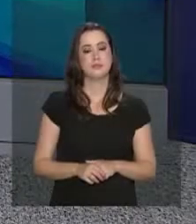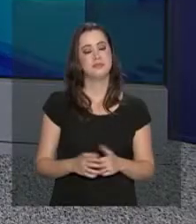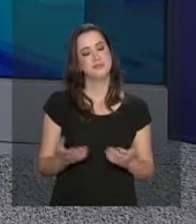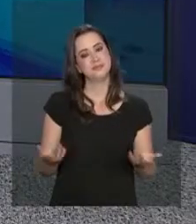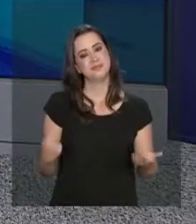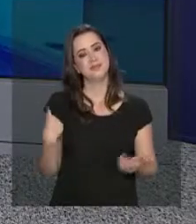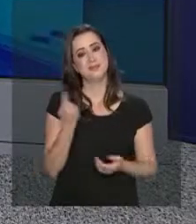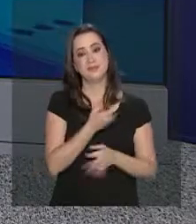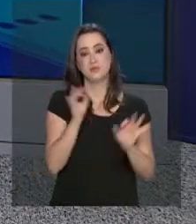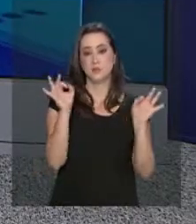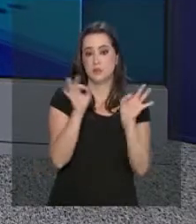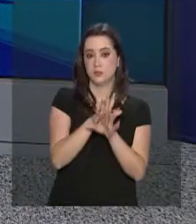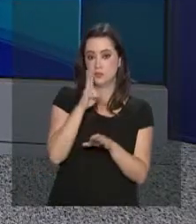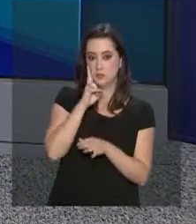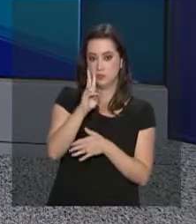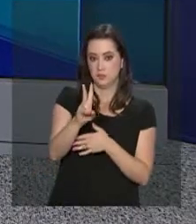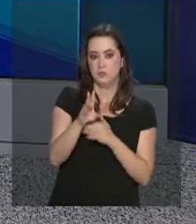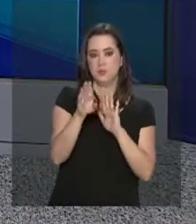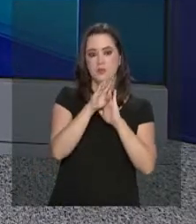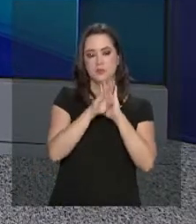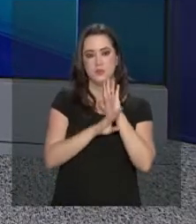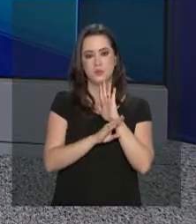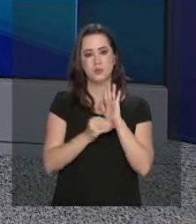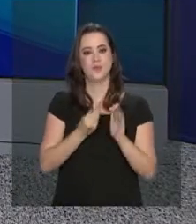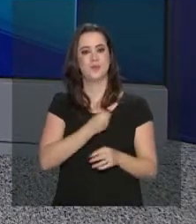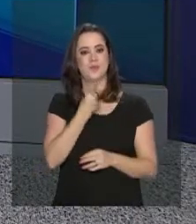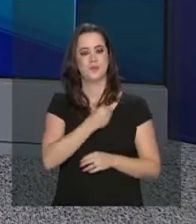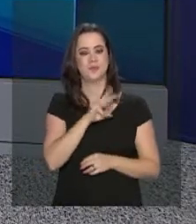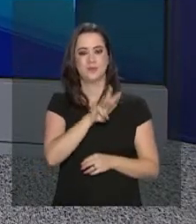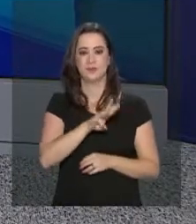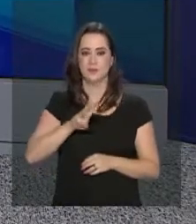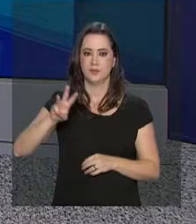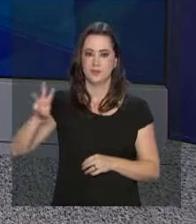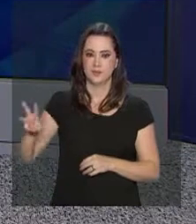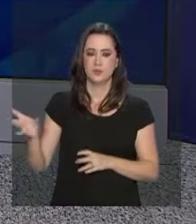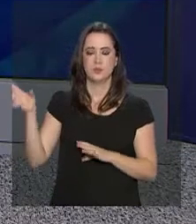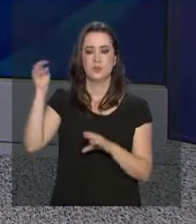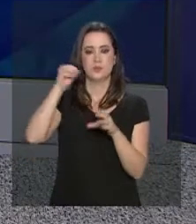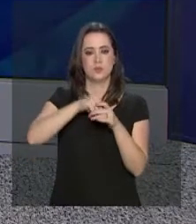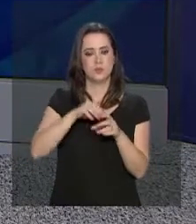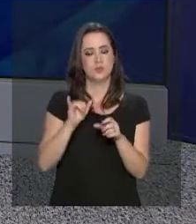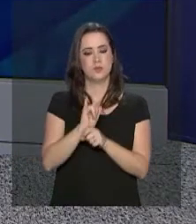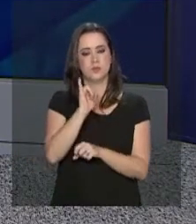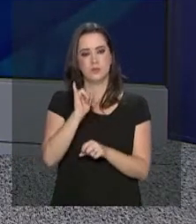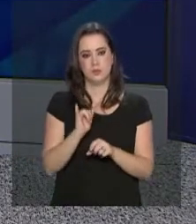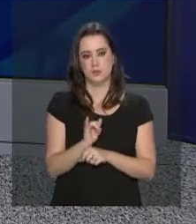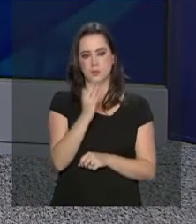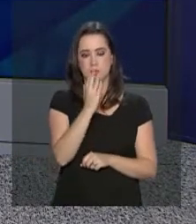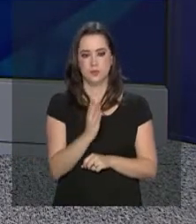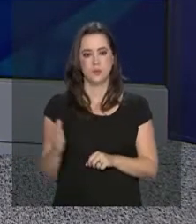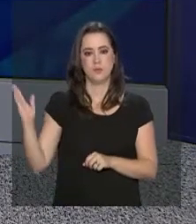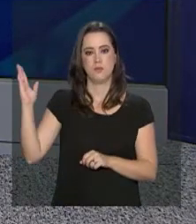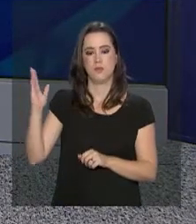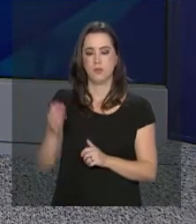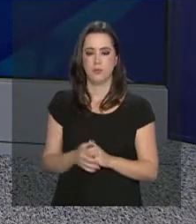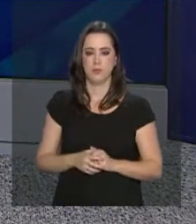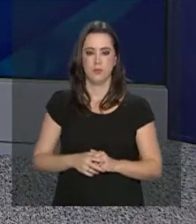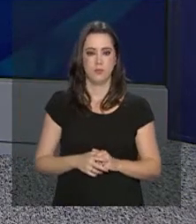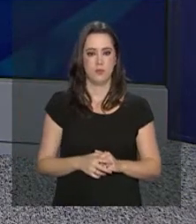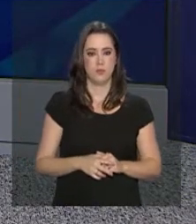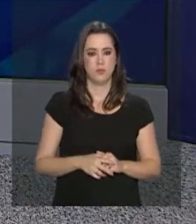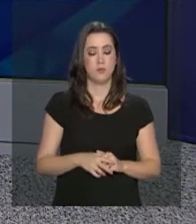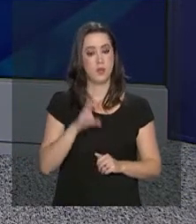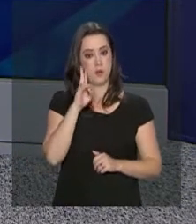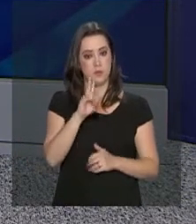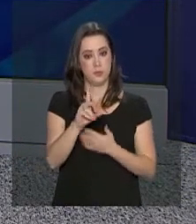Nós ficamos por aqui. Você acompanha a nossa programação ao vivo pelo site da NBR e todas as reportagens estão em nosso canal no YouTube.